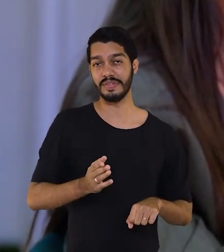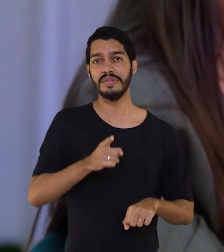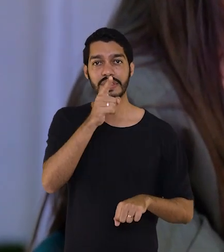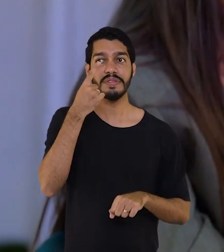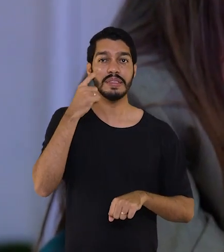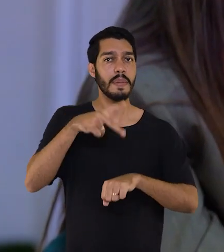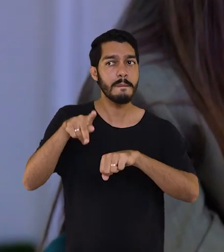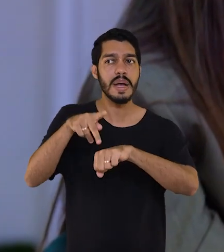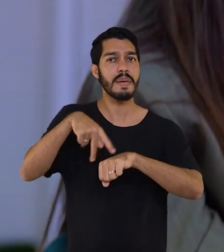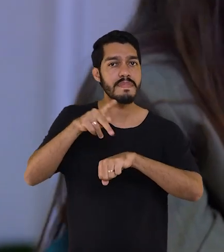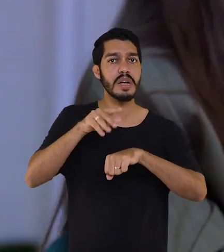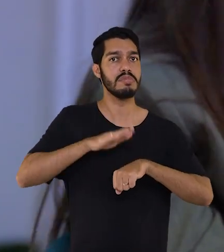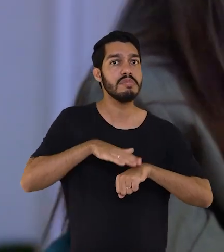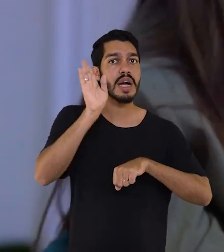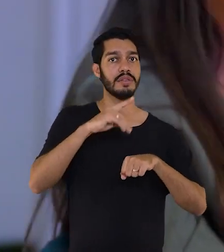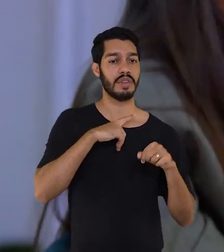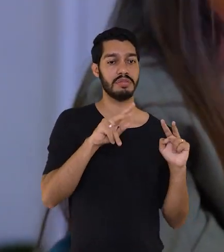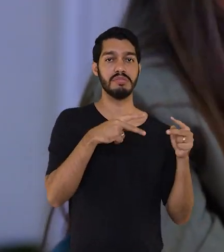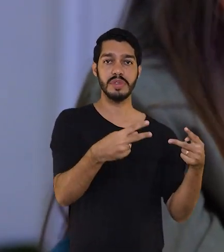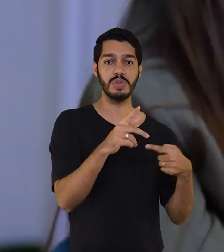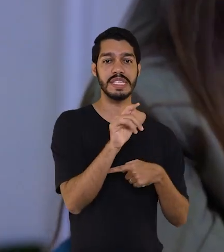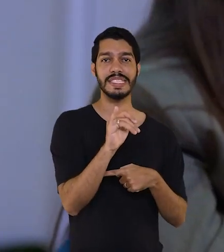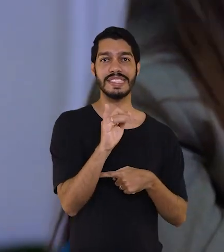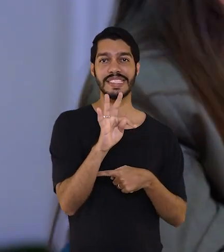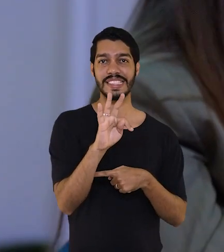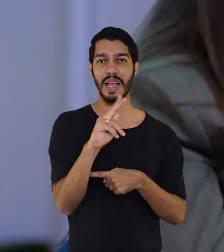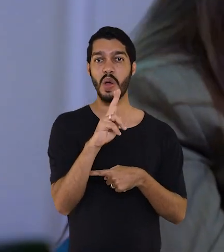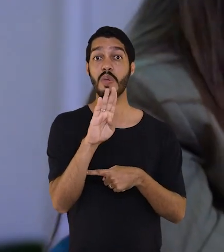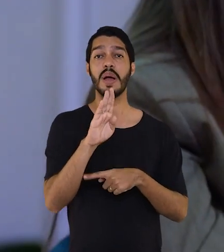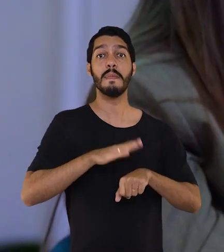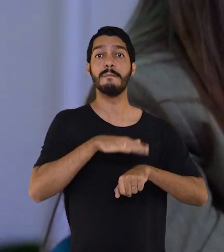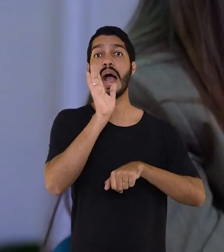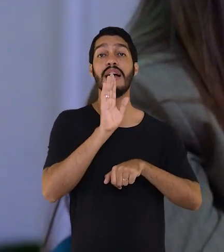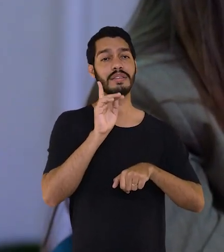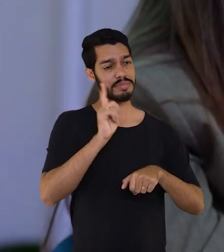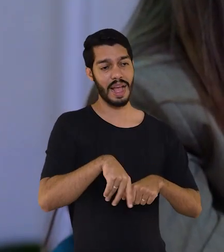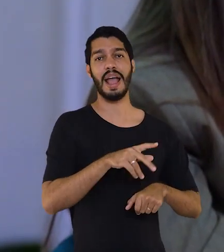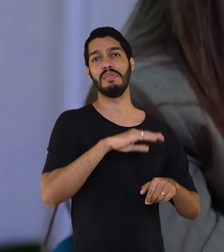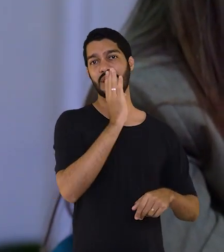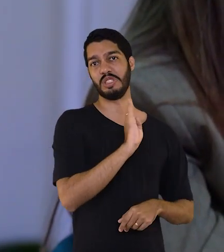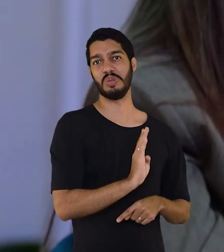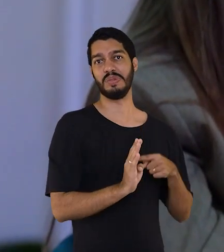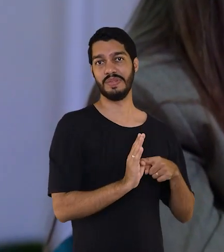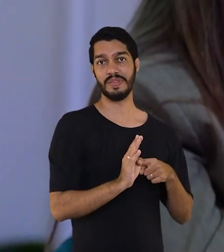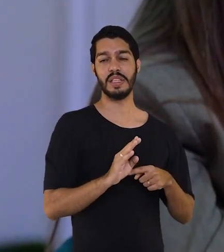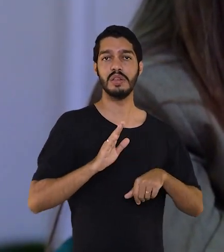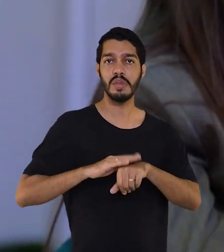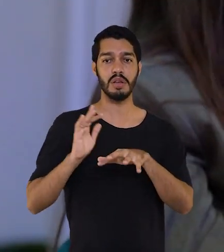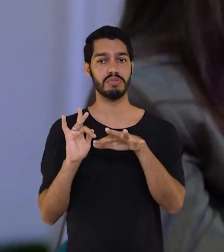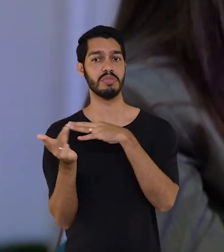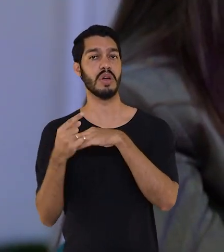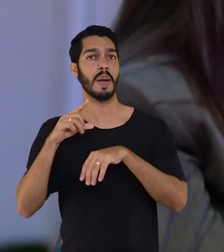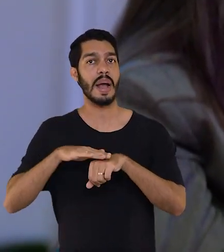brasileiro. Então, se você olha os países que mais contribuem em linha de código GitHub, via população, o maior do mundo é o Brasil. O país que